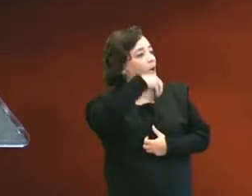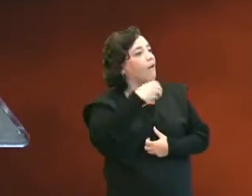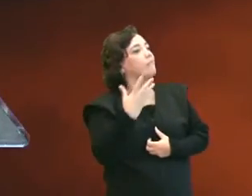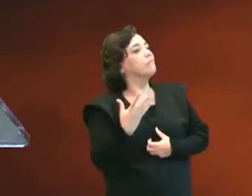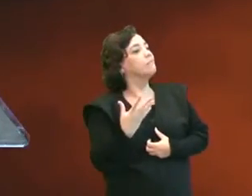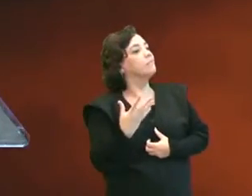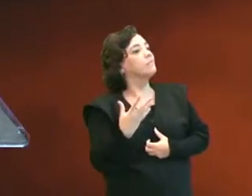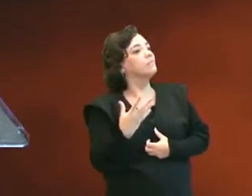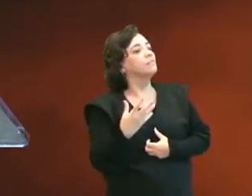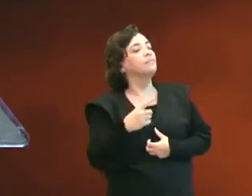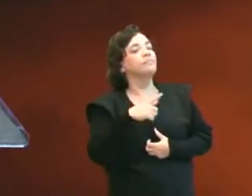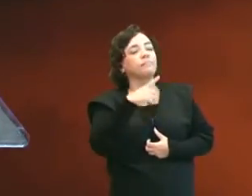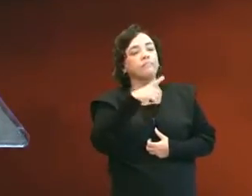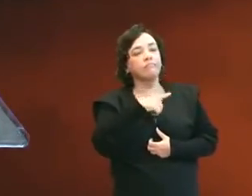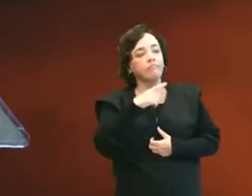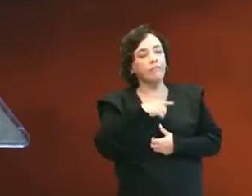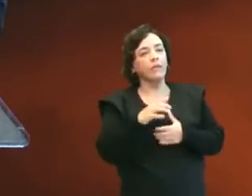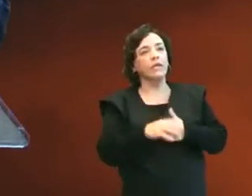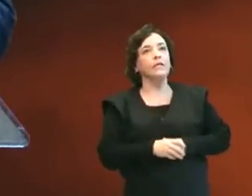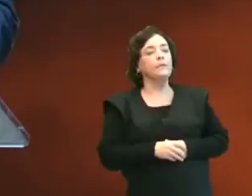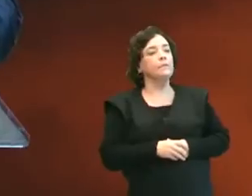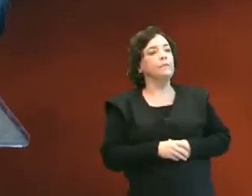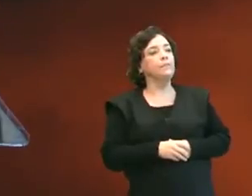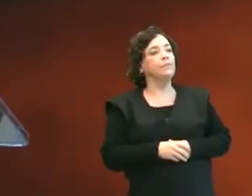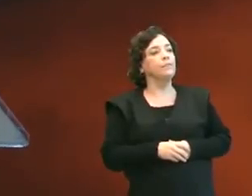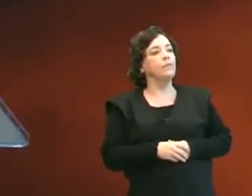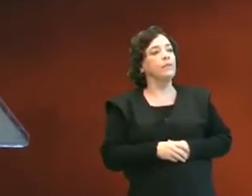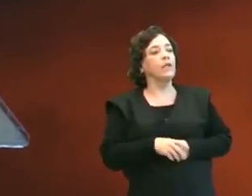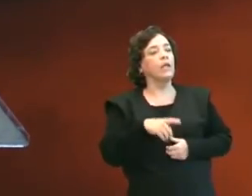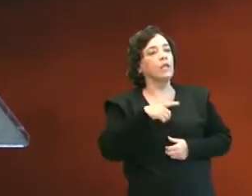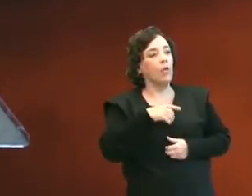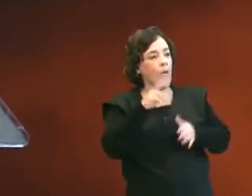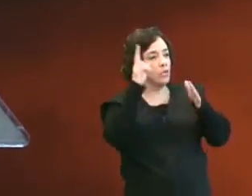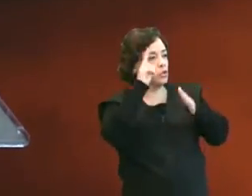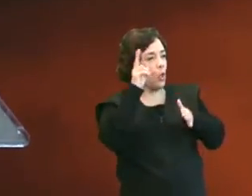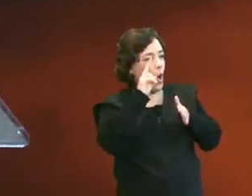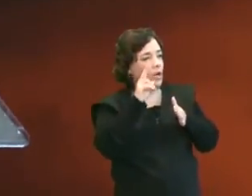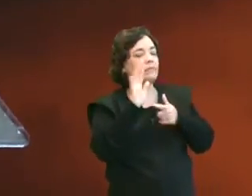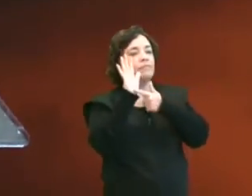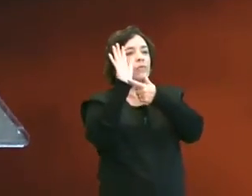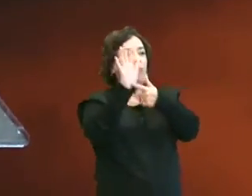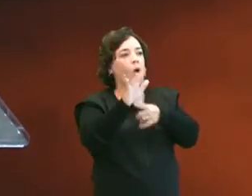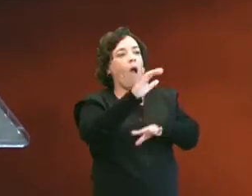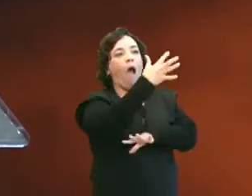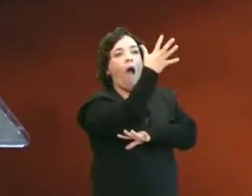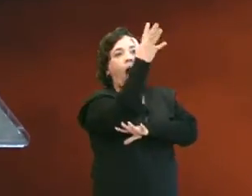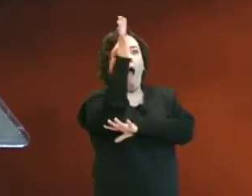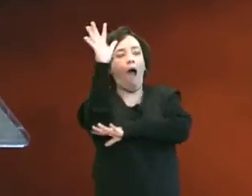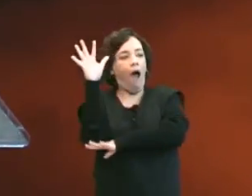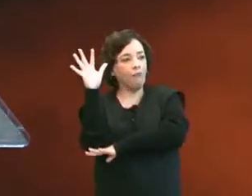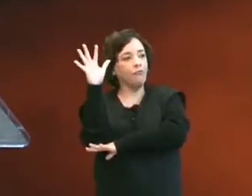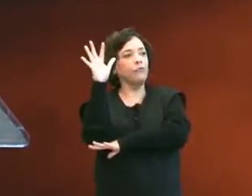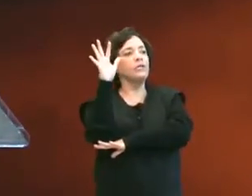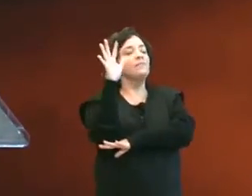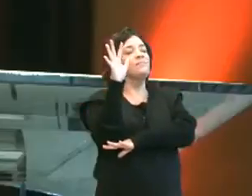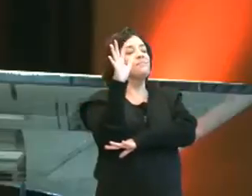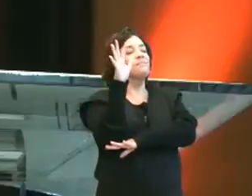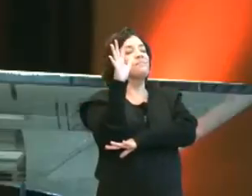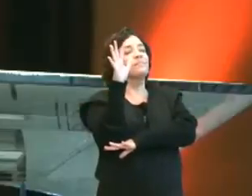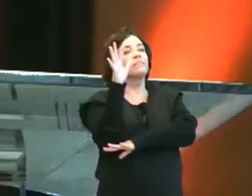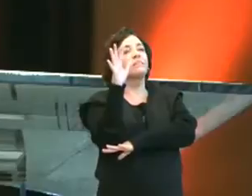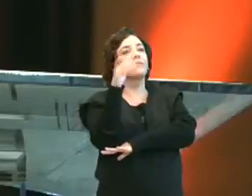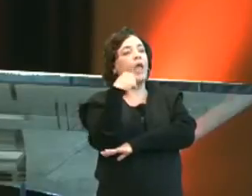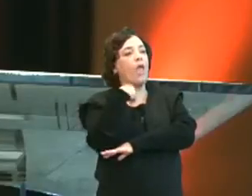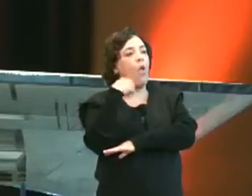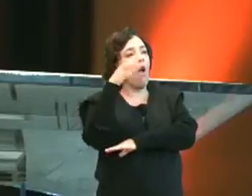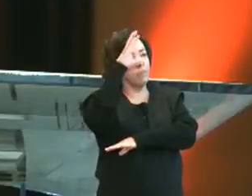Eu gosto de uma ilustração da cerejeira, e eu aprendi quando eu